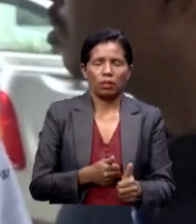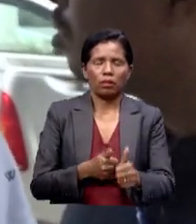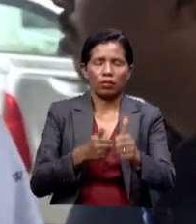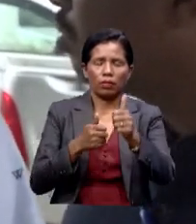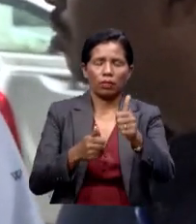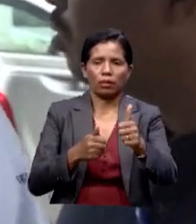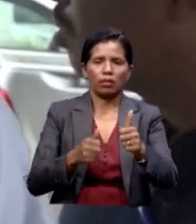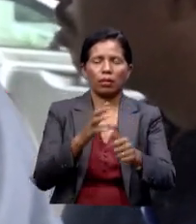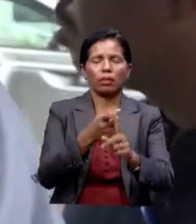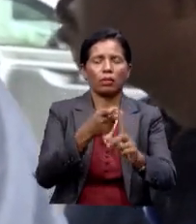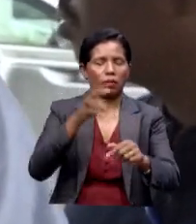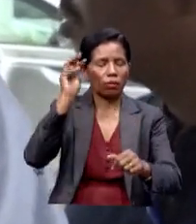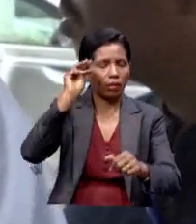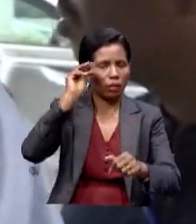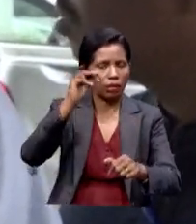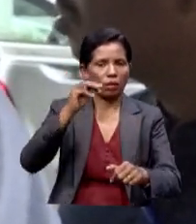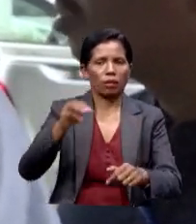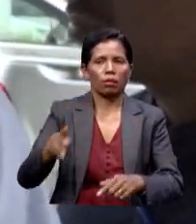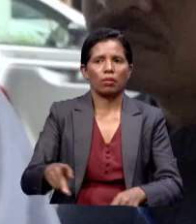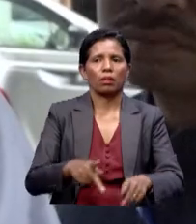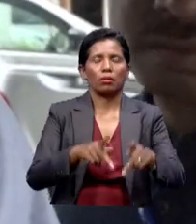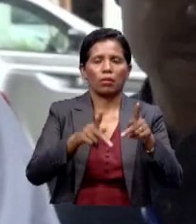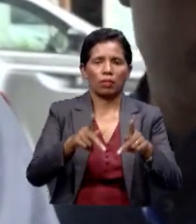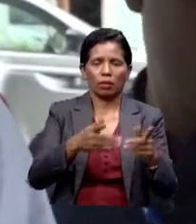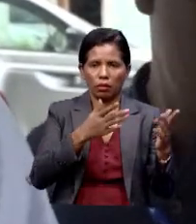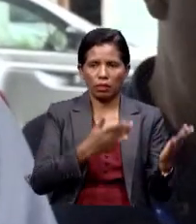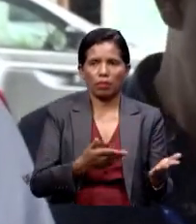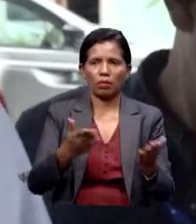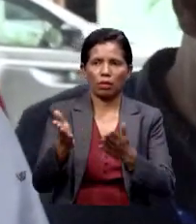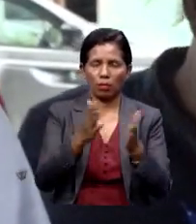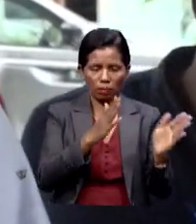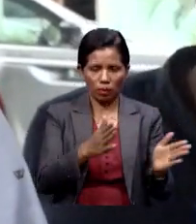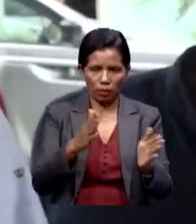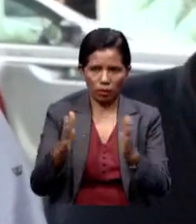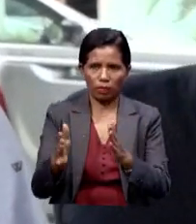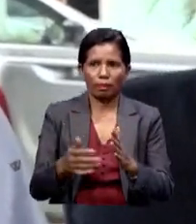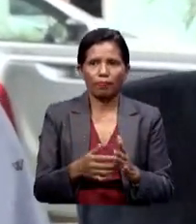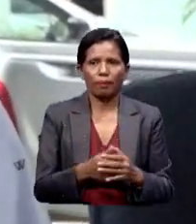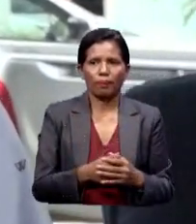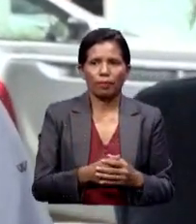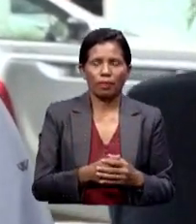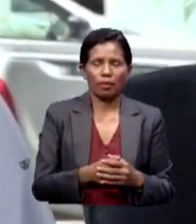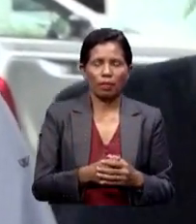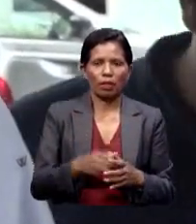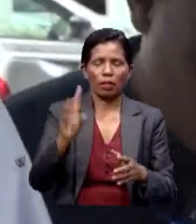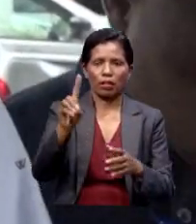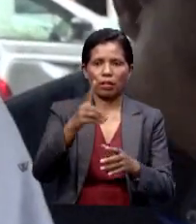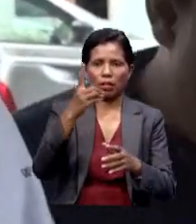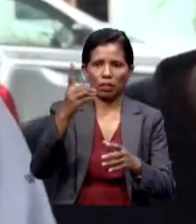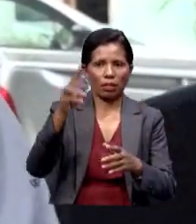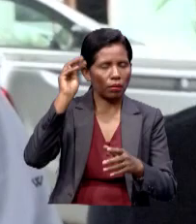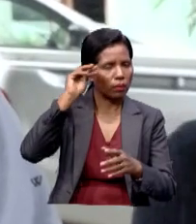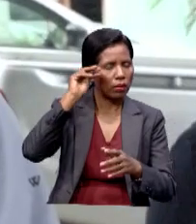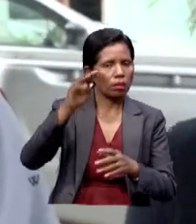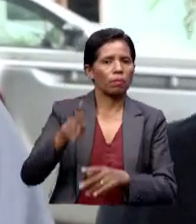notificação do Ministério Público, há tu halo diligência para o processo. Da, né, e a parte da DR, né, Ministério